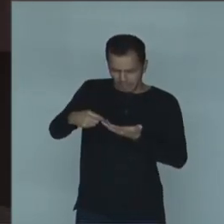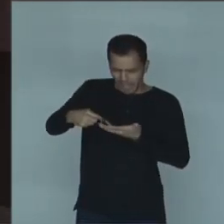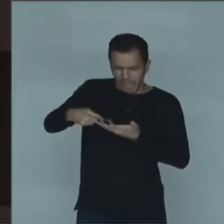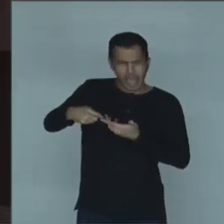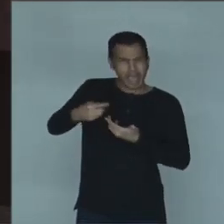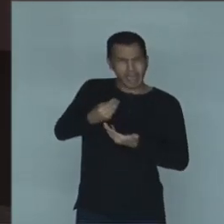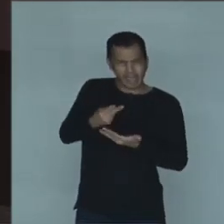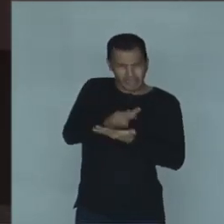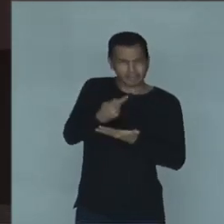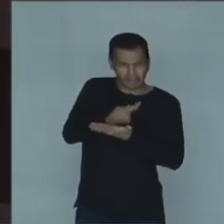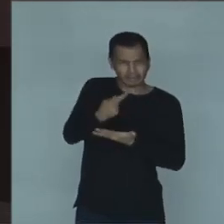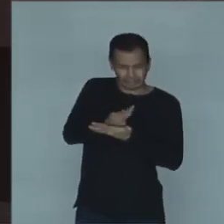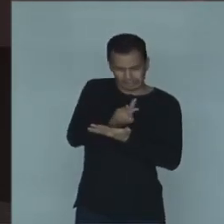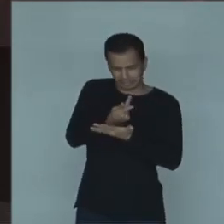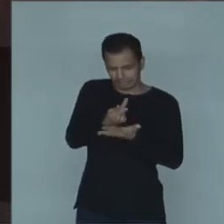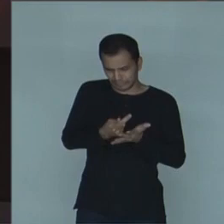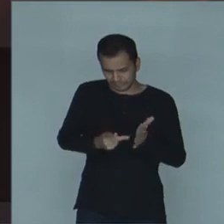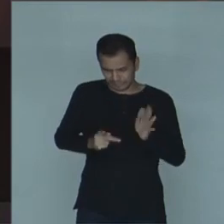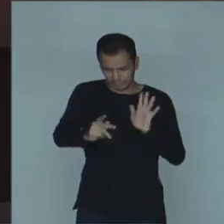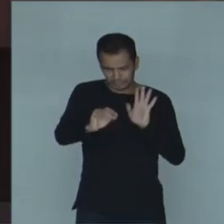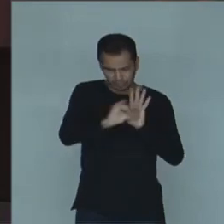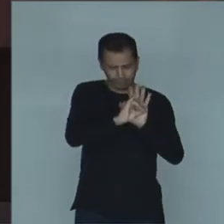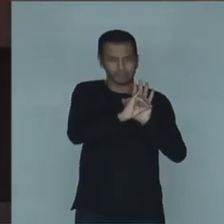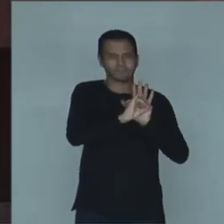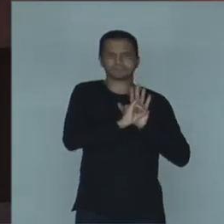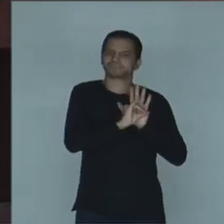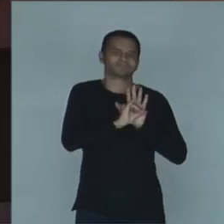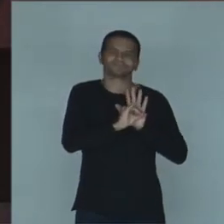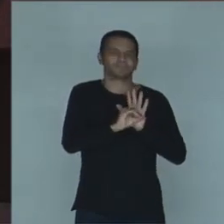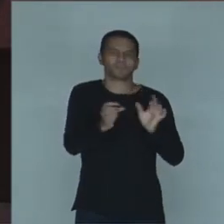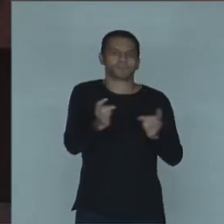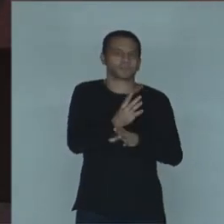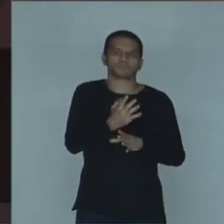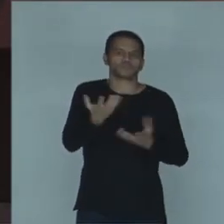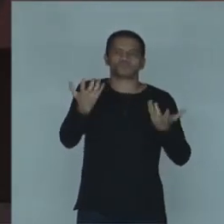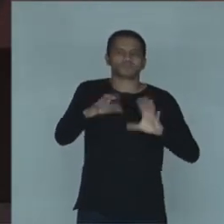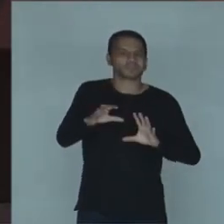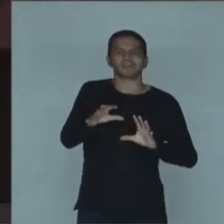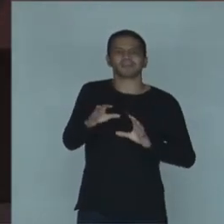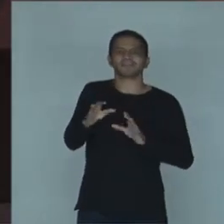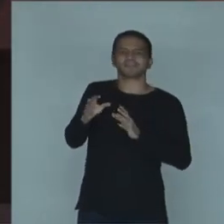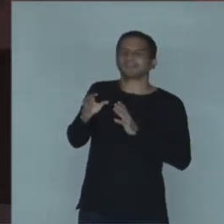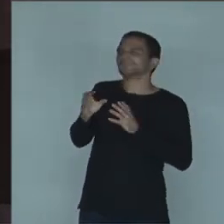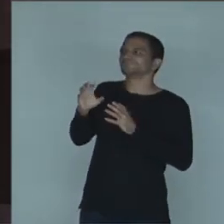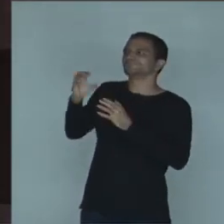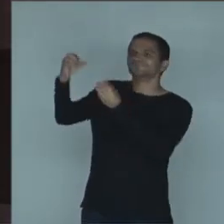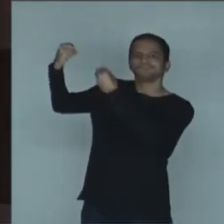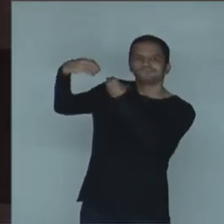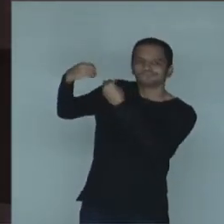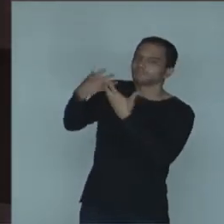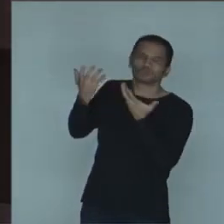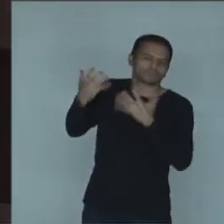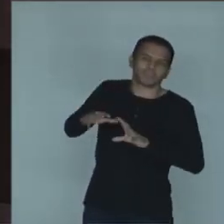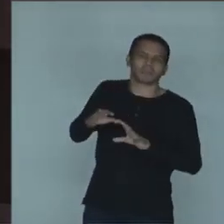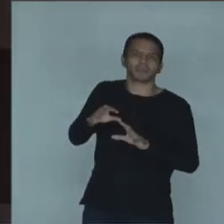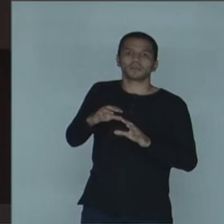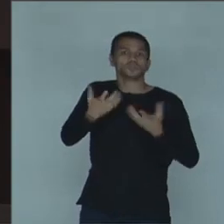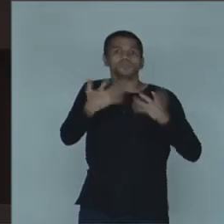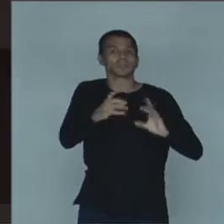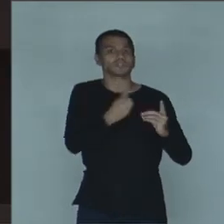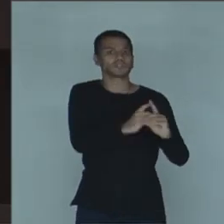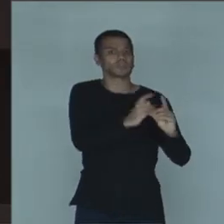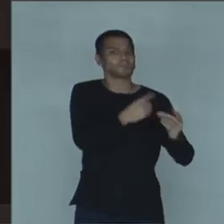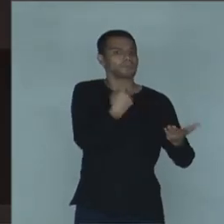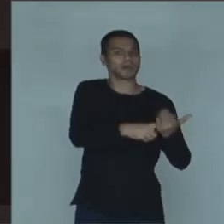certo e não querem ouvir Deus não querem um discipulador que fale na cara